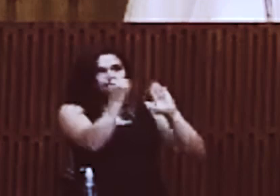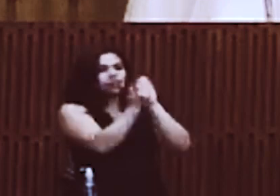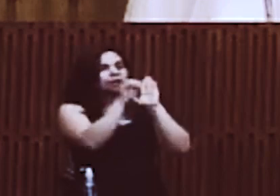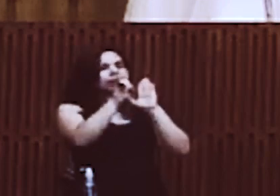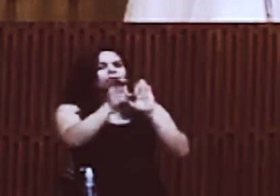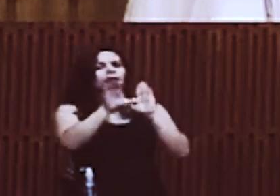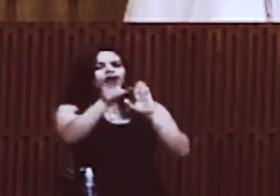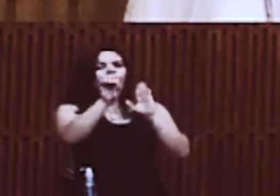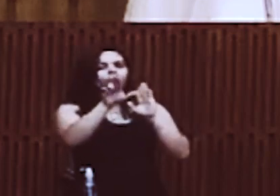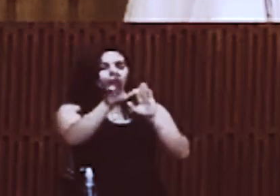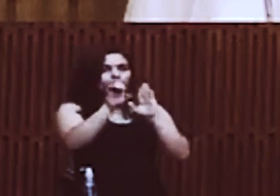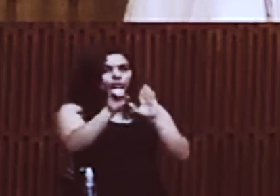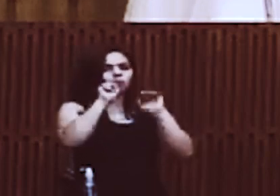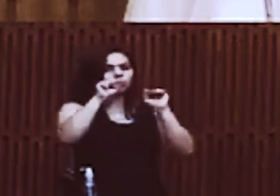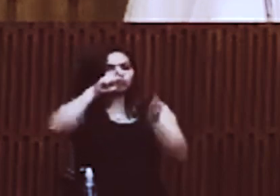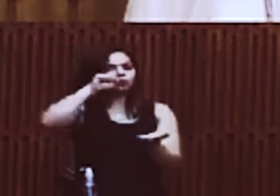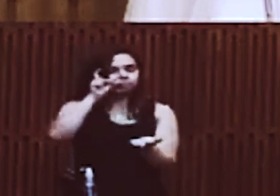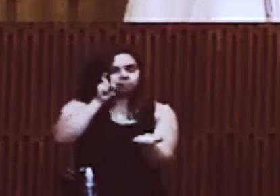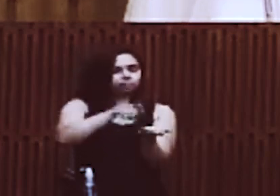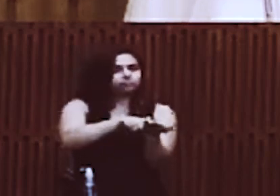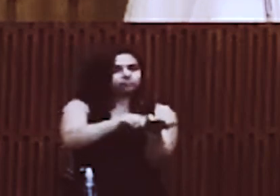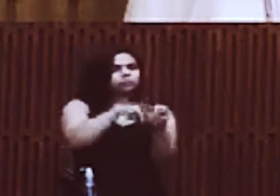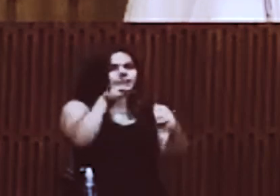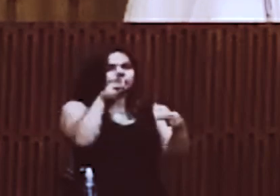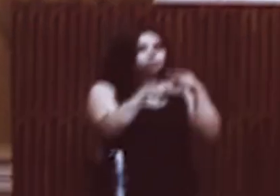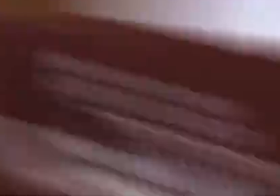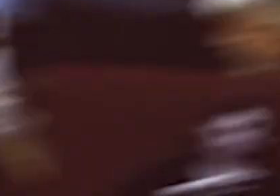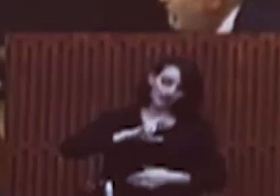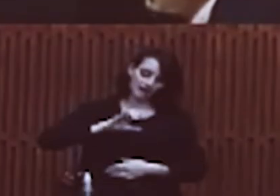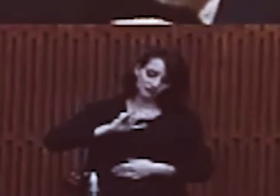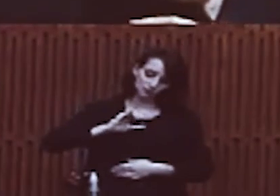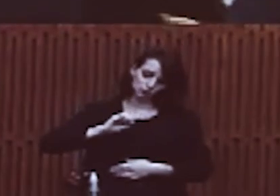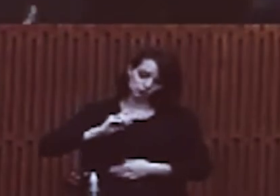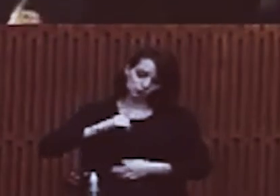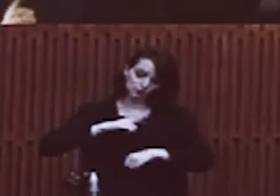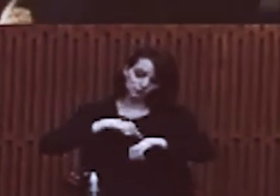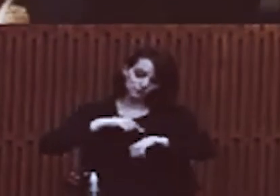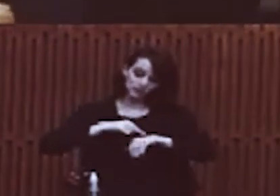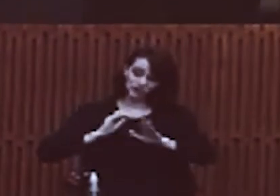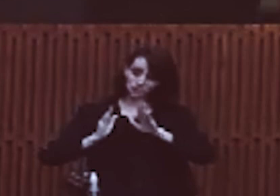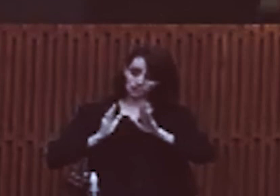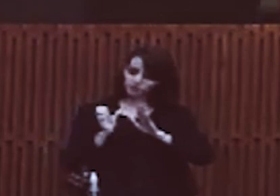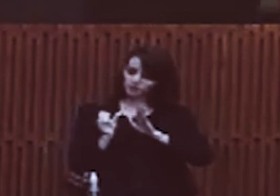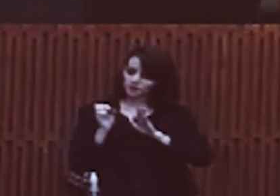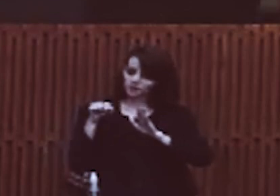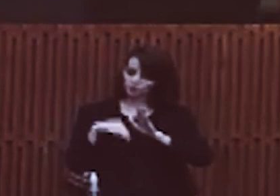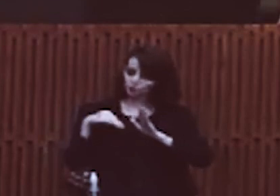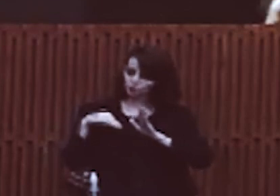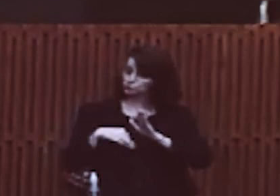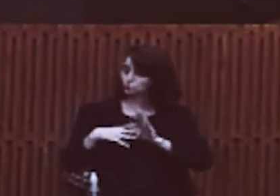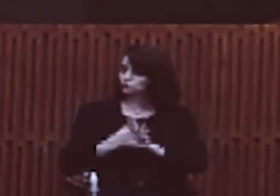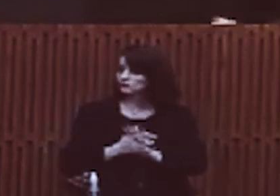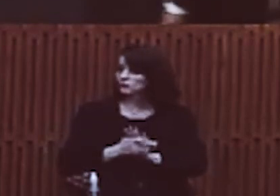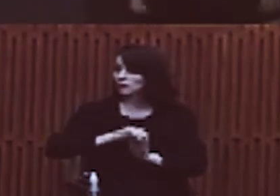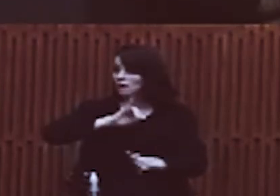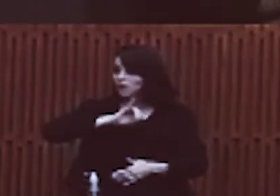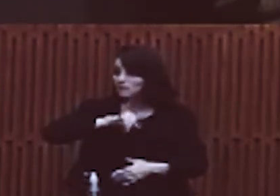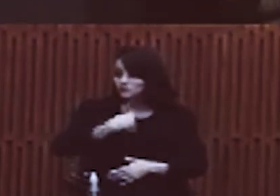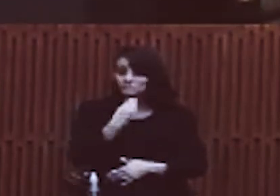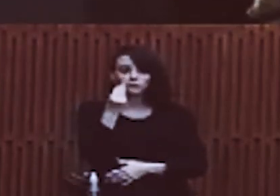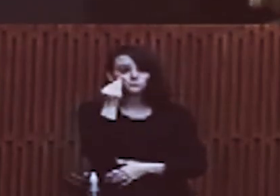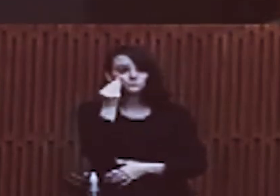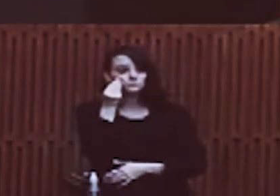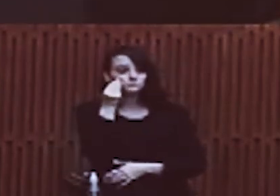presidente pode apertar um botãozinho ali que interrompe o microfone. Quero aproveitar o momento e fazer uma observação aos vereadores que, por